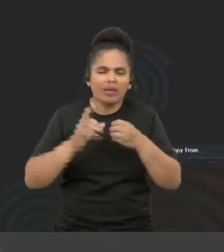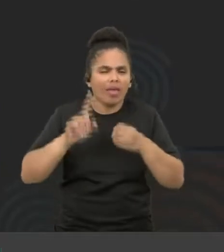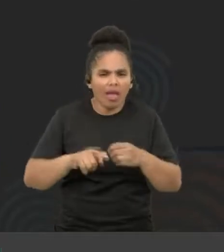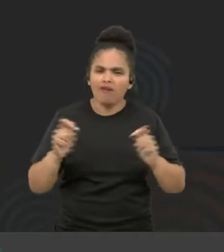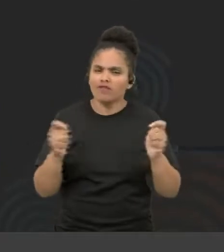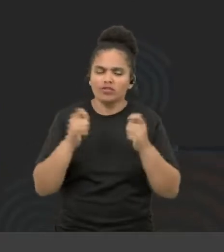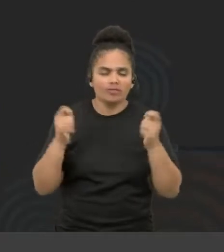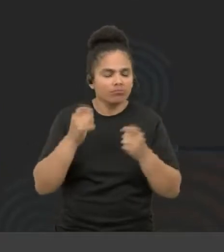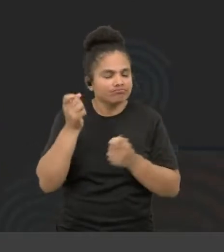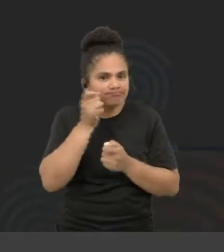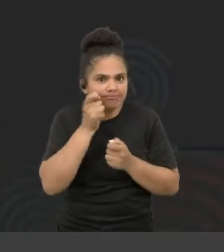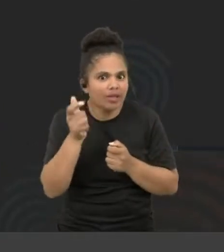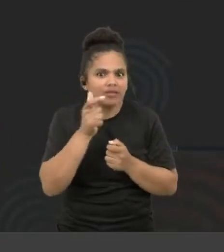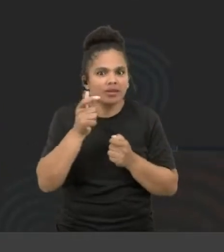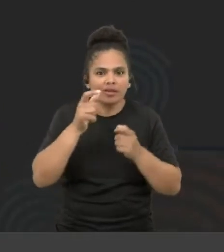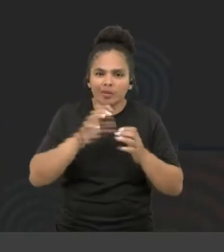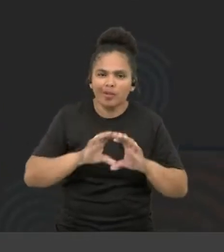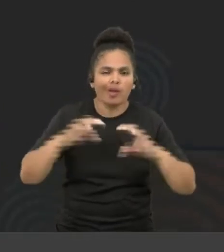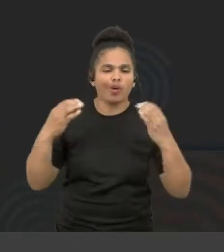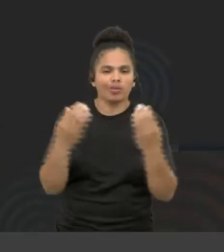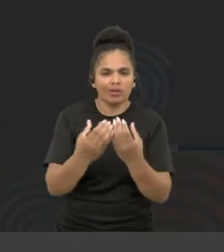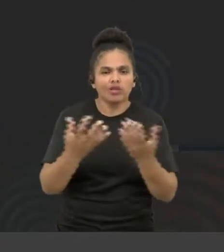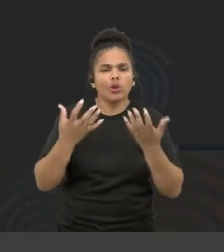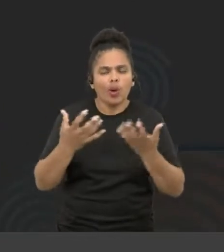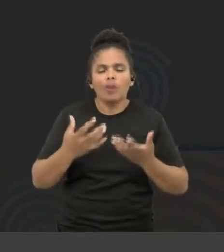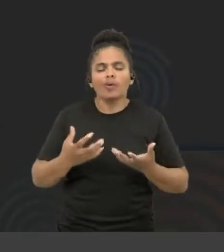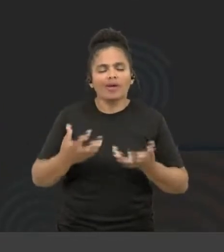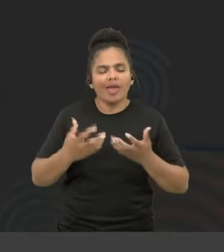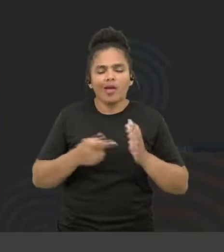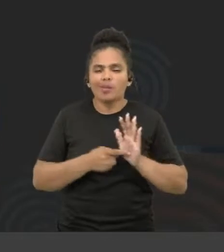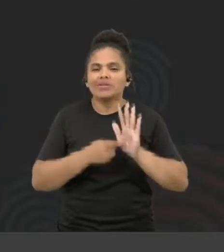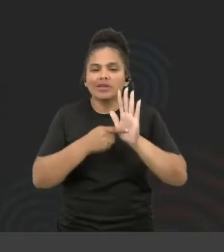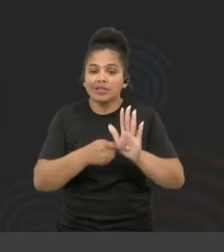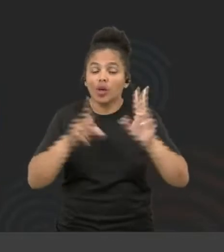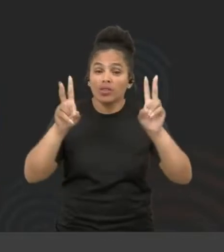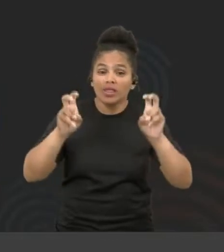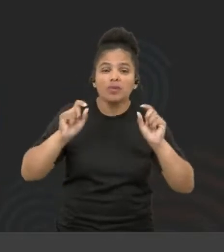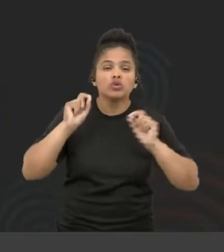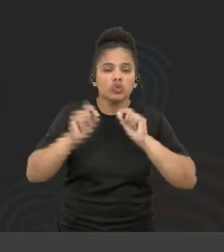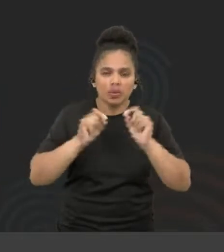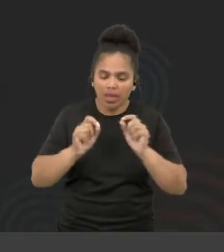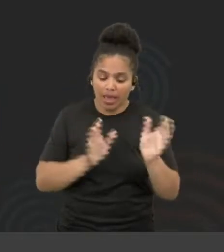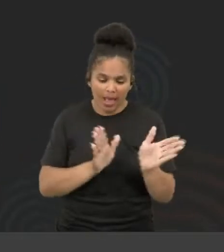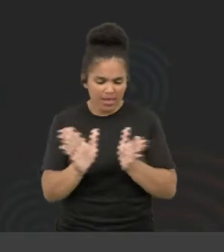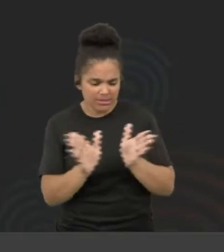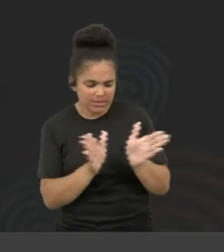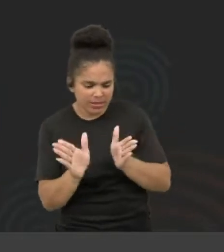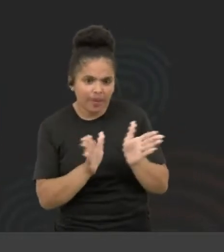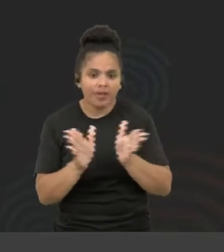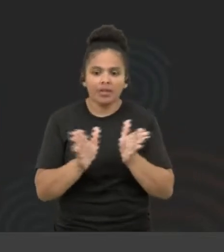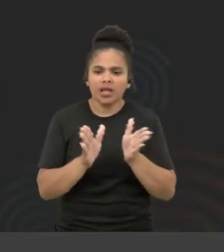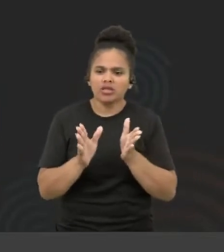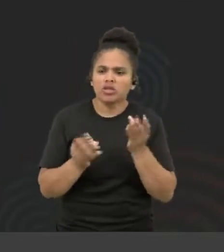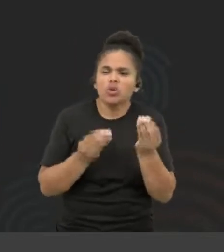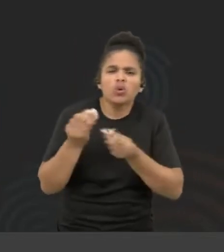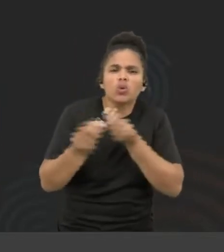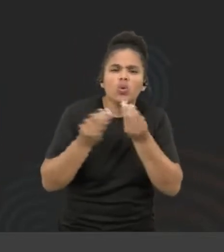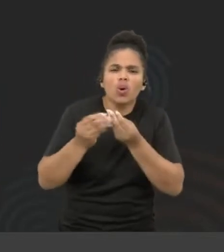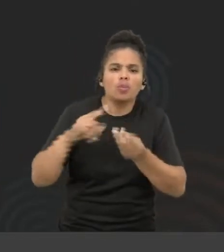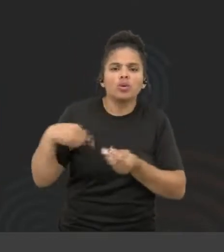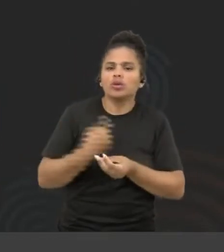fico muito feliz de poder estar aqui e apresentar um tema tão importante que é falar um pouco sobre acessibilidade e como a gente pode